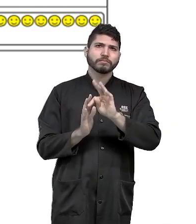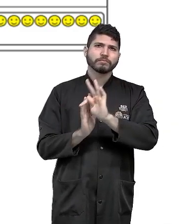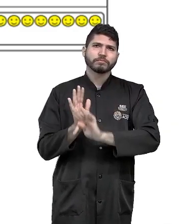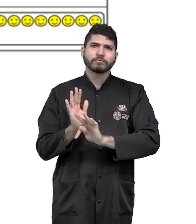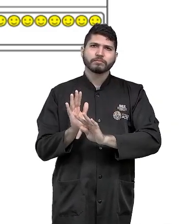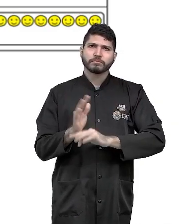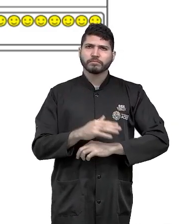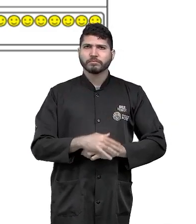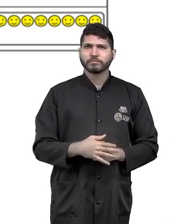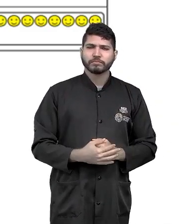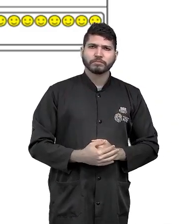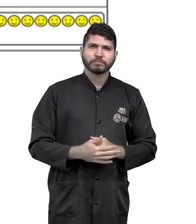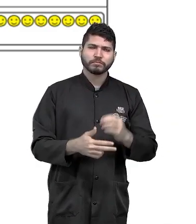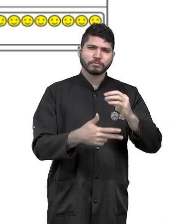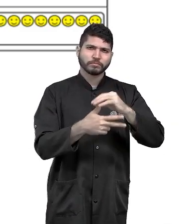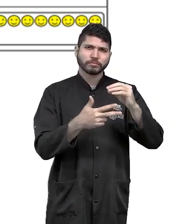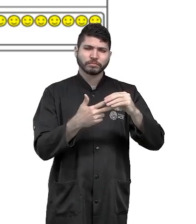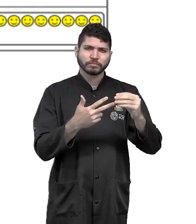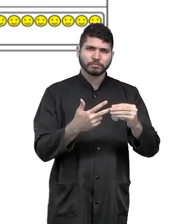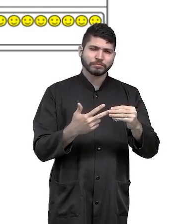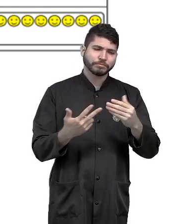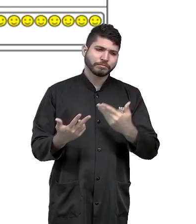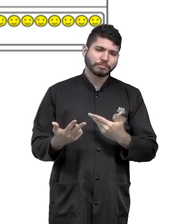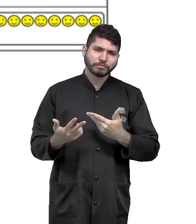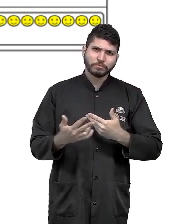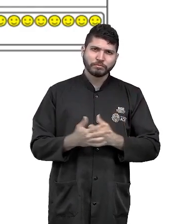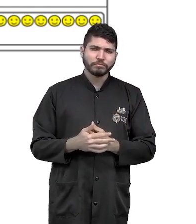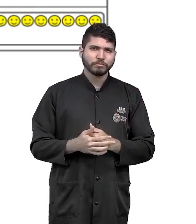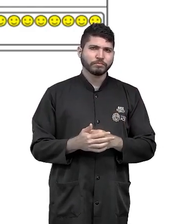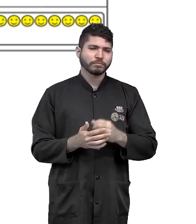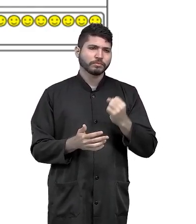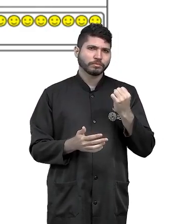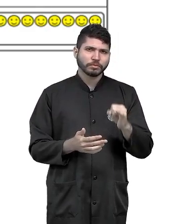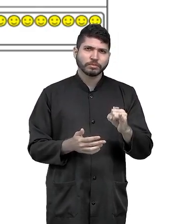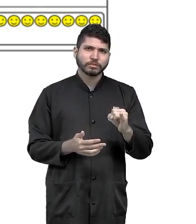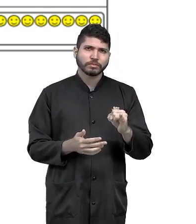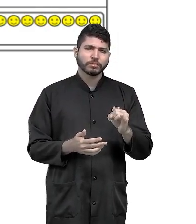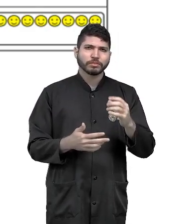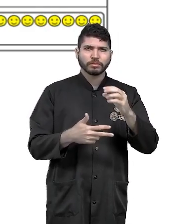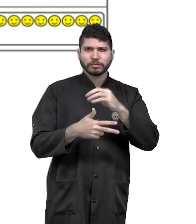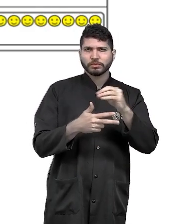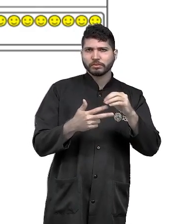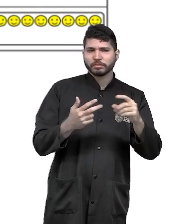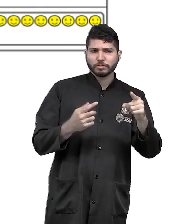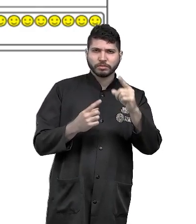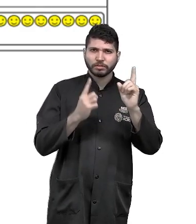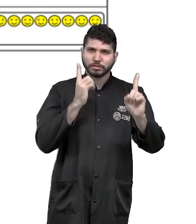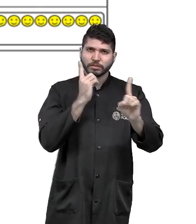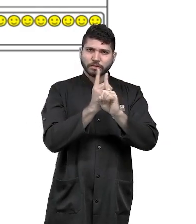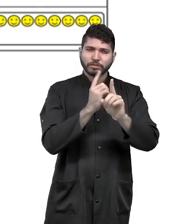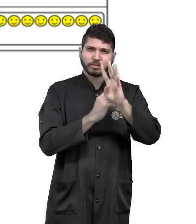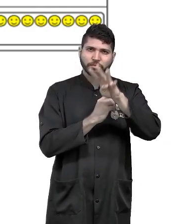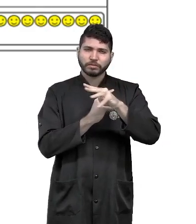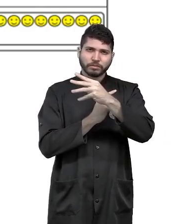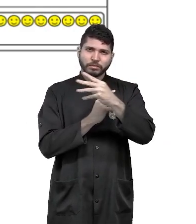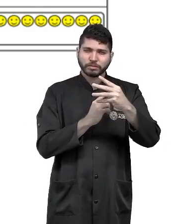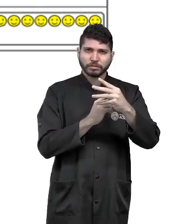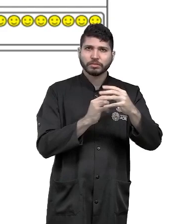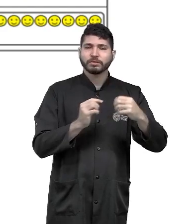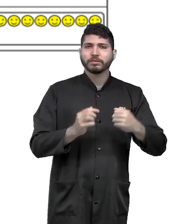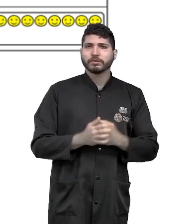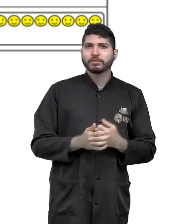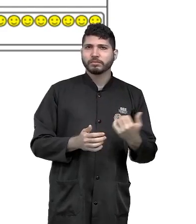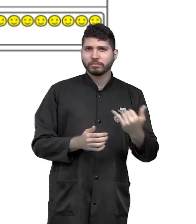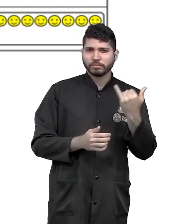quando você abre uma questão do Enem e ele tem uma imagem, uma tabela, um gráfico, são coisas que você precisa ficar atento. O Enem nunca vai te colocar